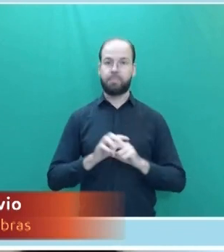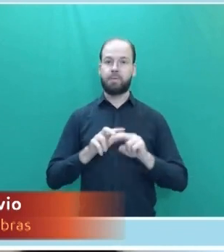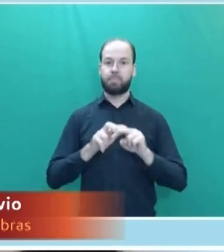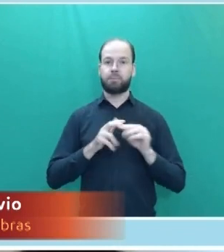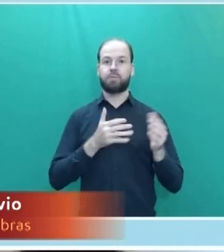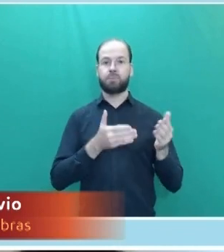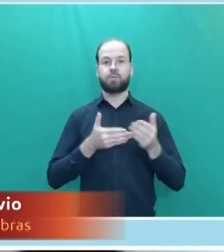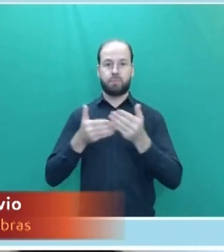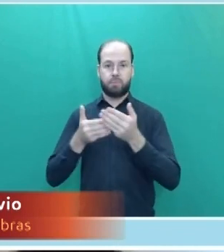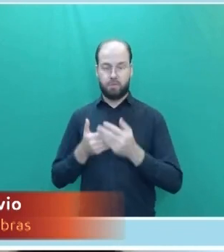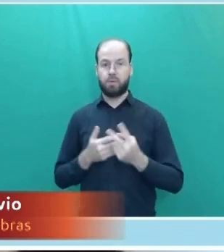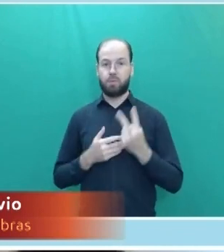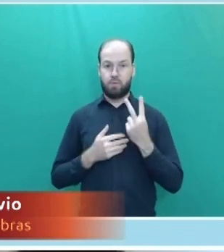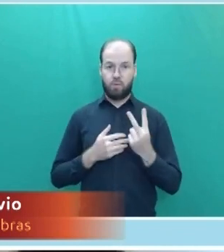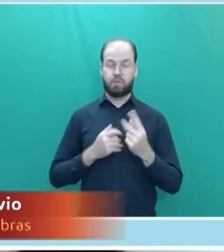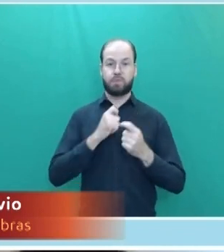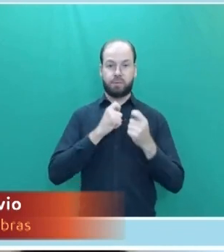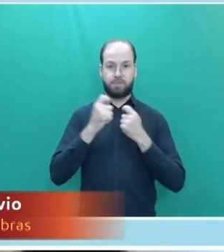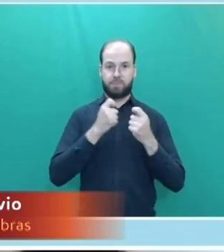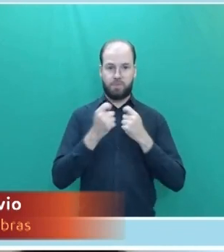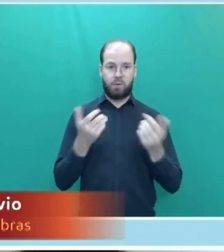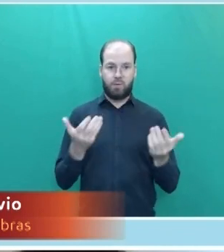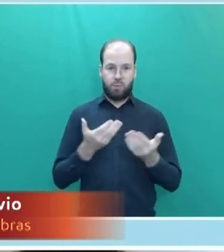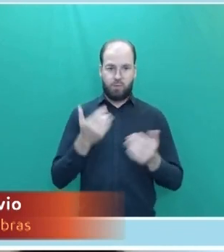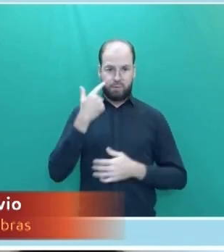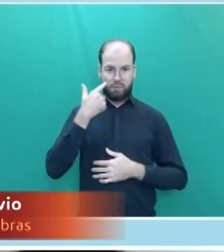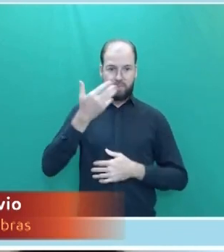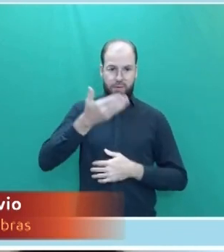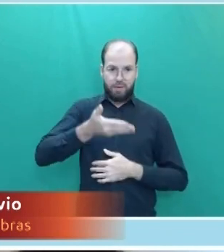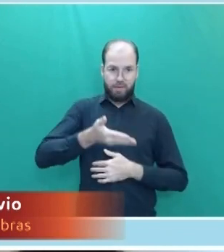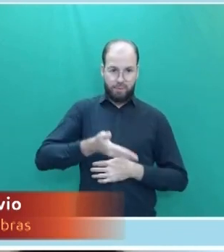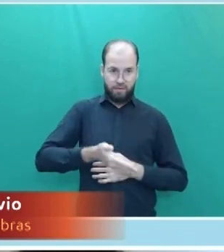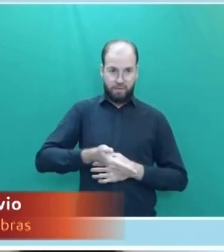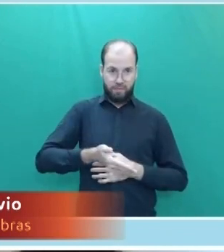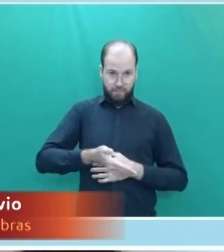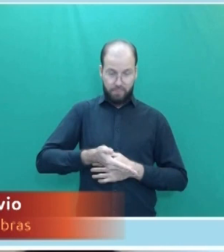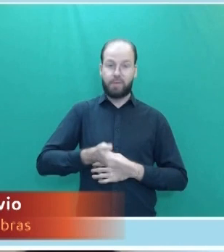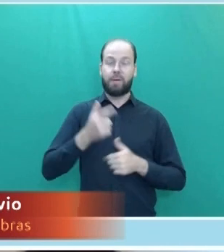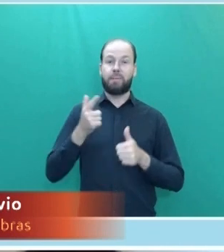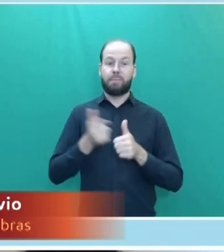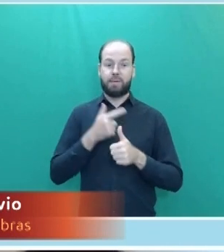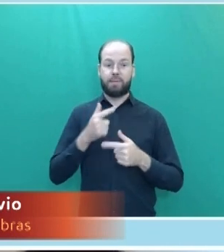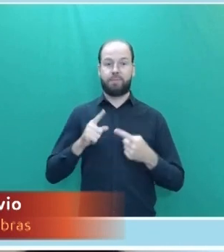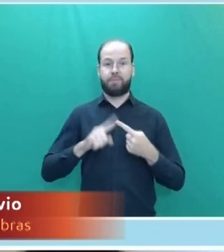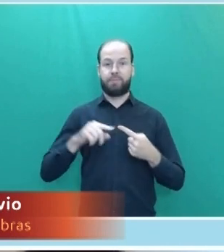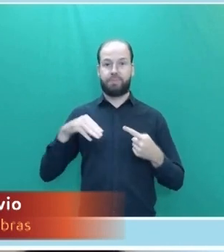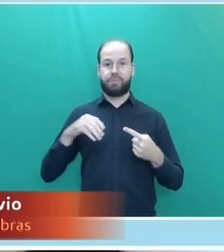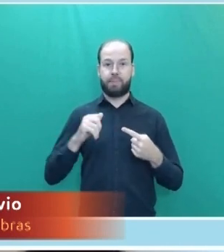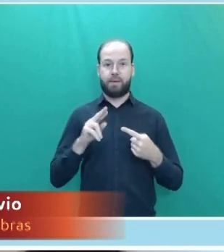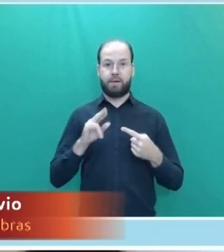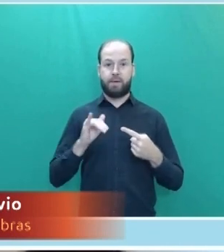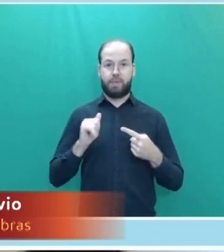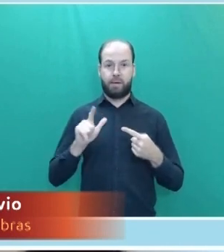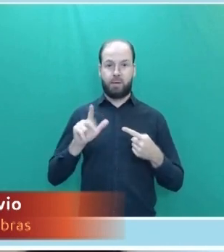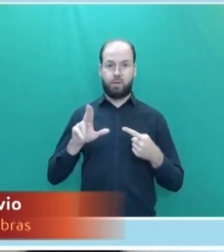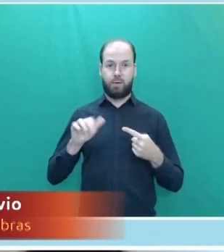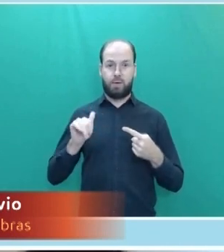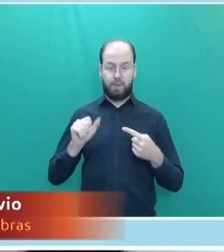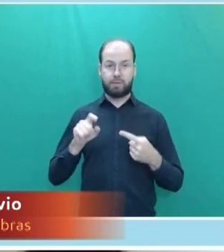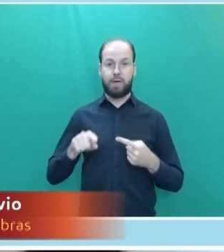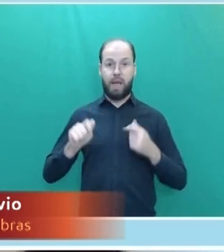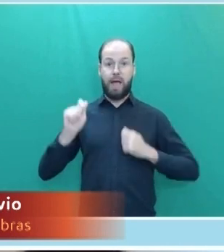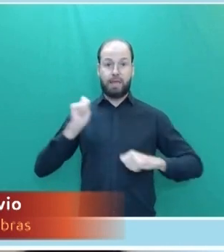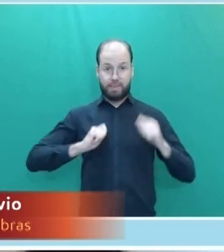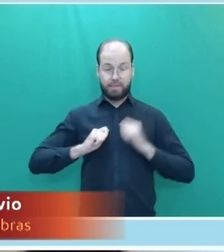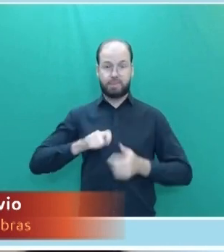com 2 entrevistados no programa de hoje. A primeira das nossas entrevistadas é a Maria Lucas, atriz, escritora carioca